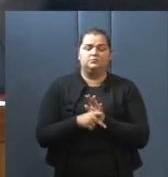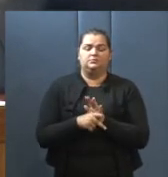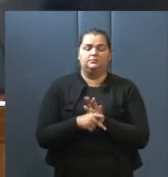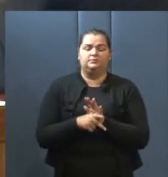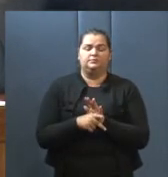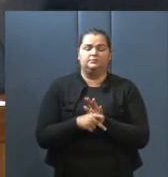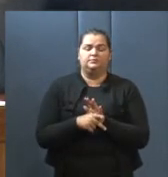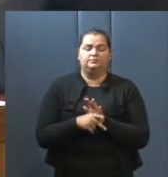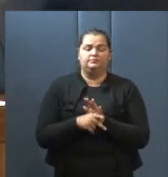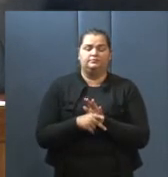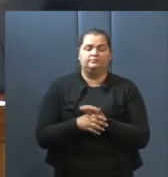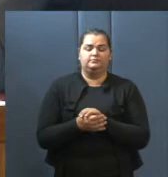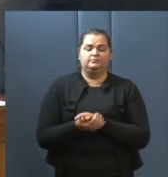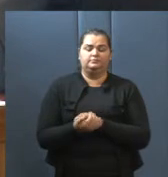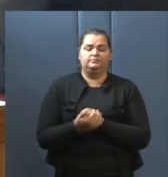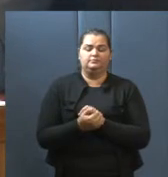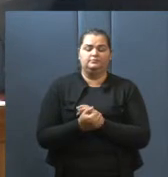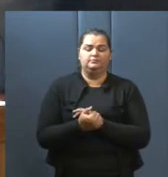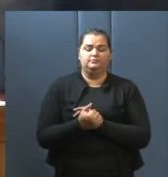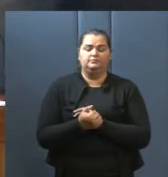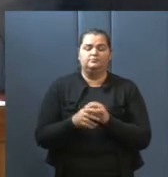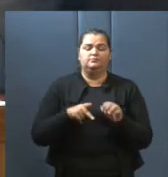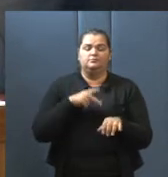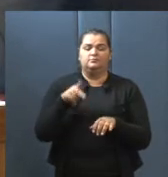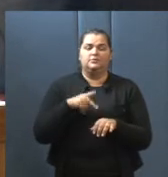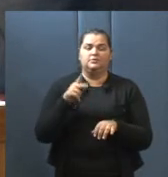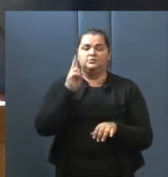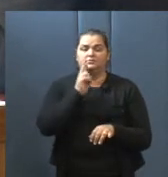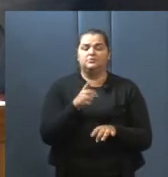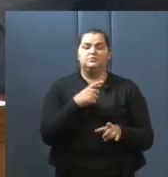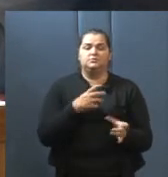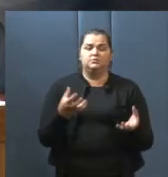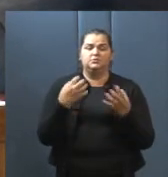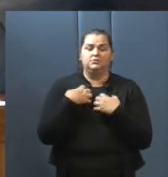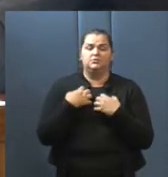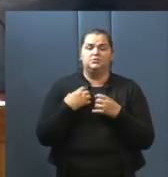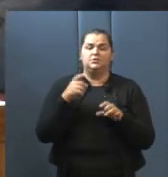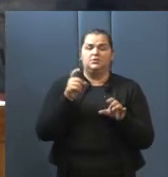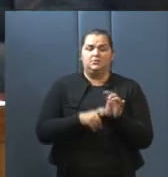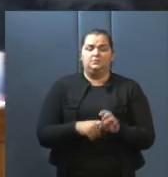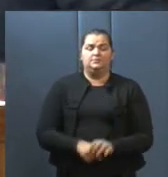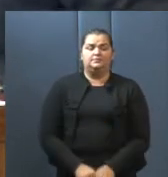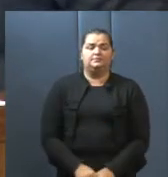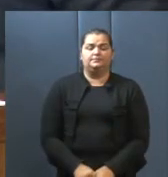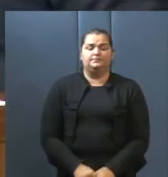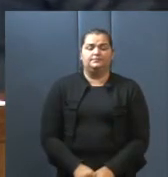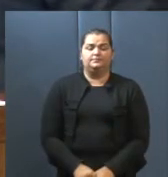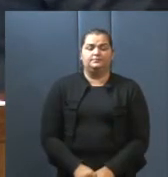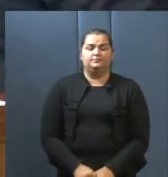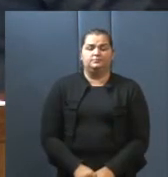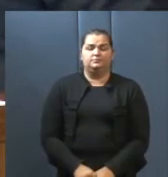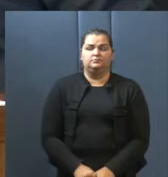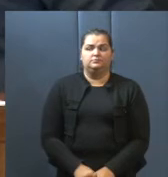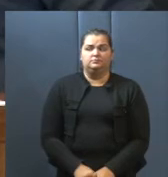no financiamento a países que podem se ver numa situação de debt distress.